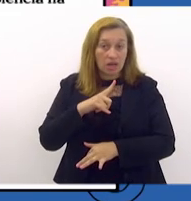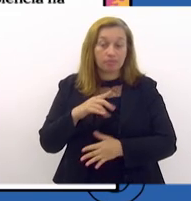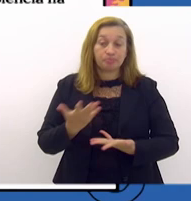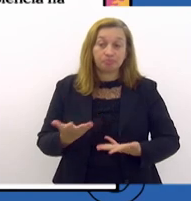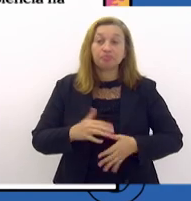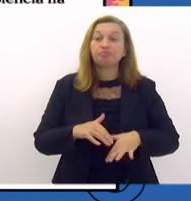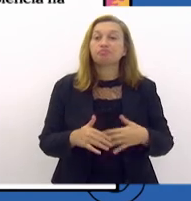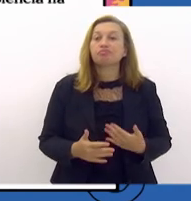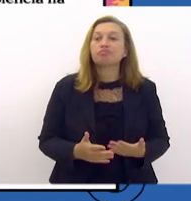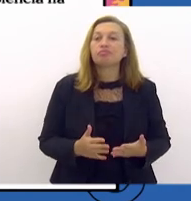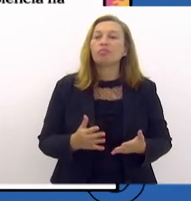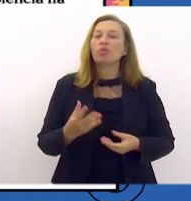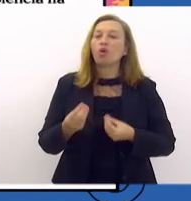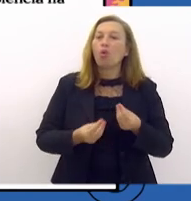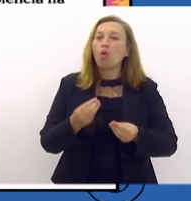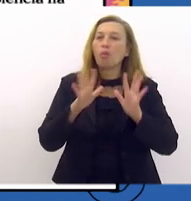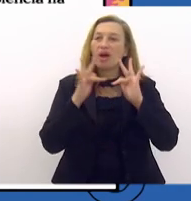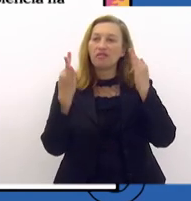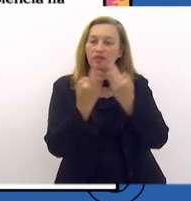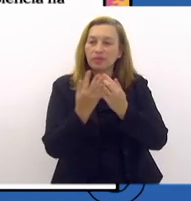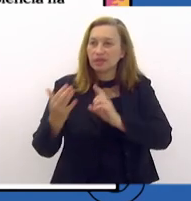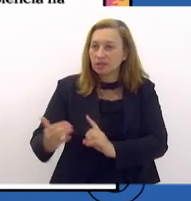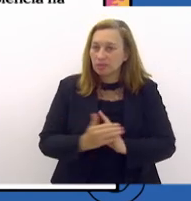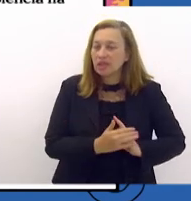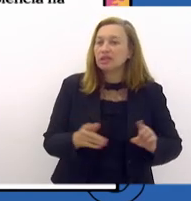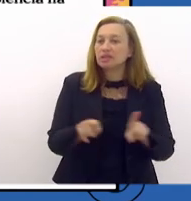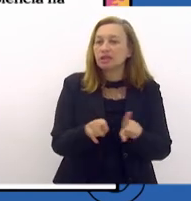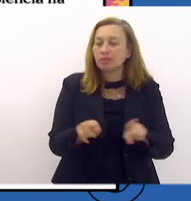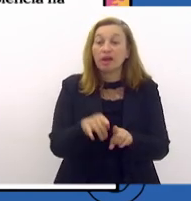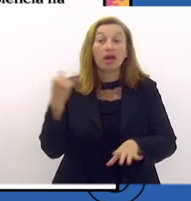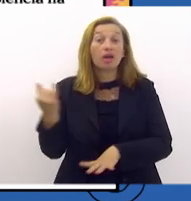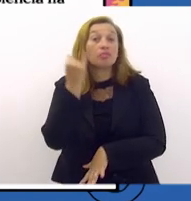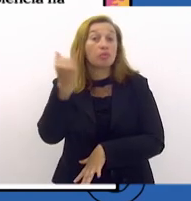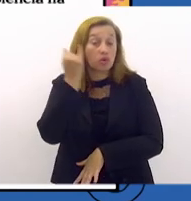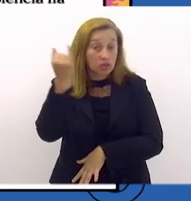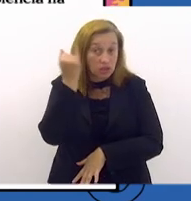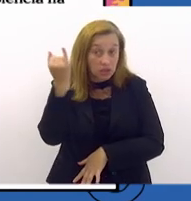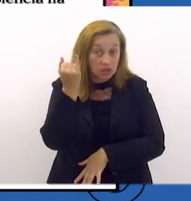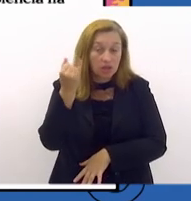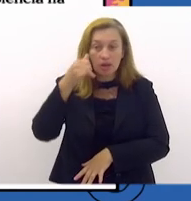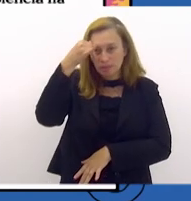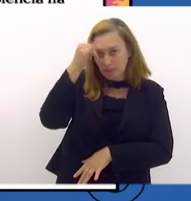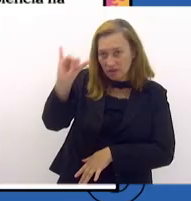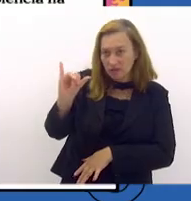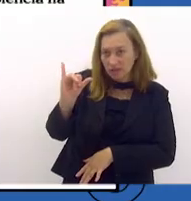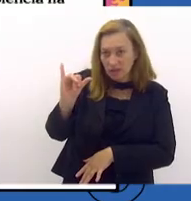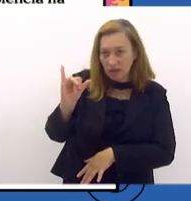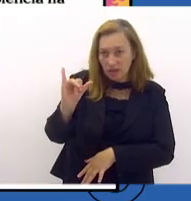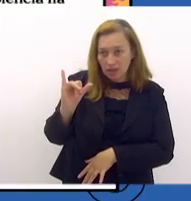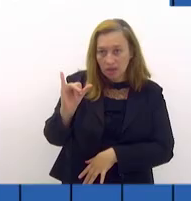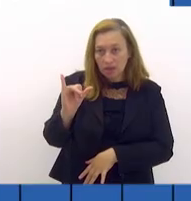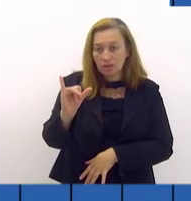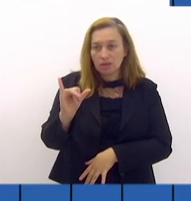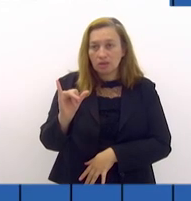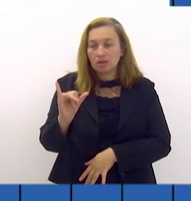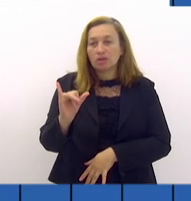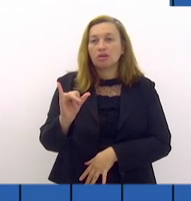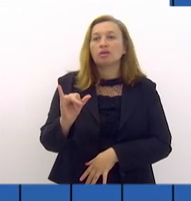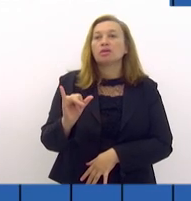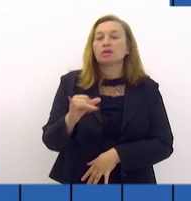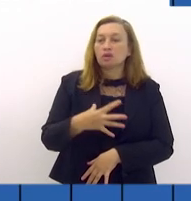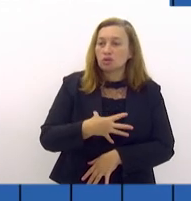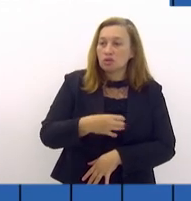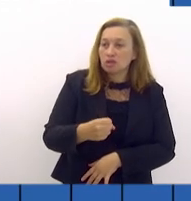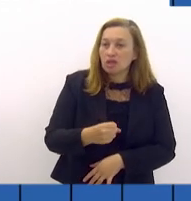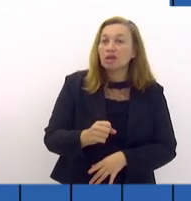violência. Então, como a família vai acolher, também pode ser muito decisivo para evitar a ocorrência de danos secundários.